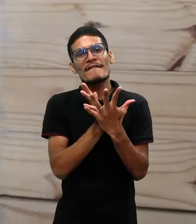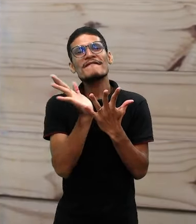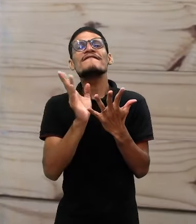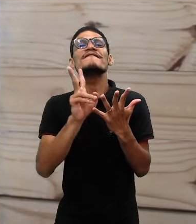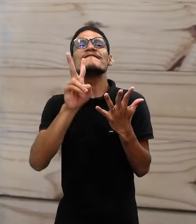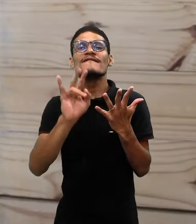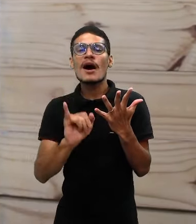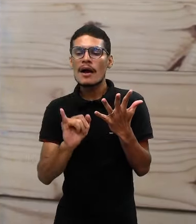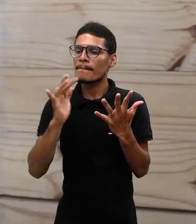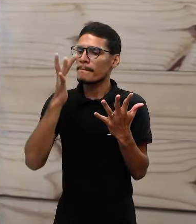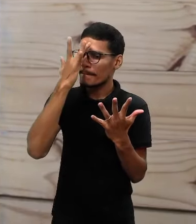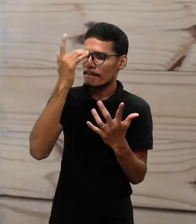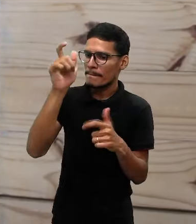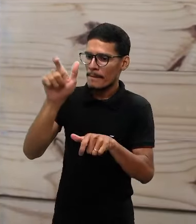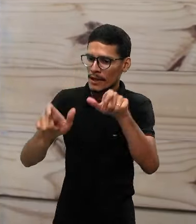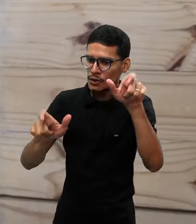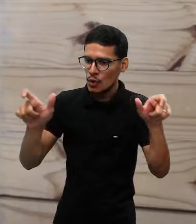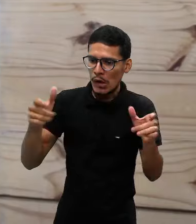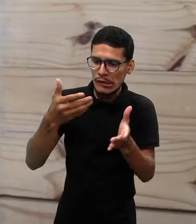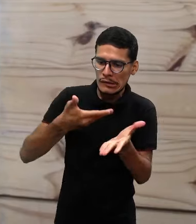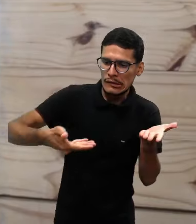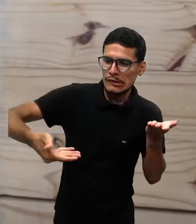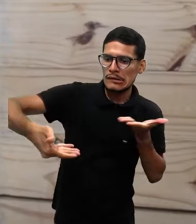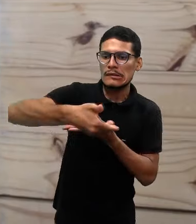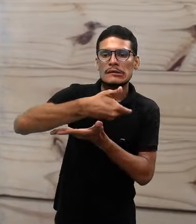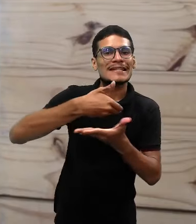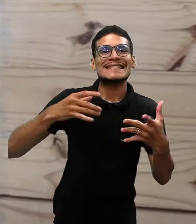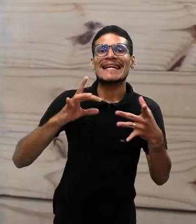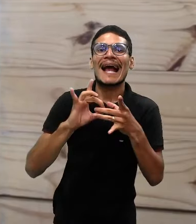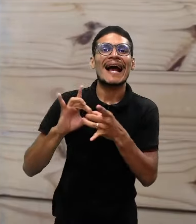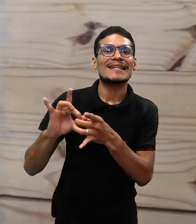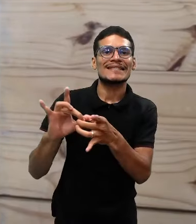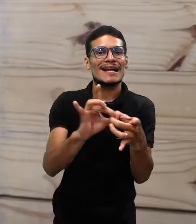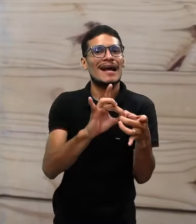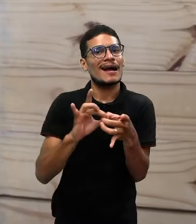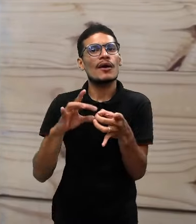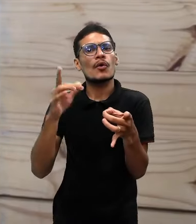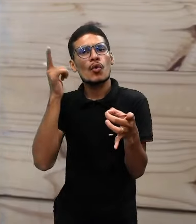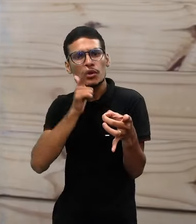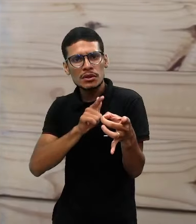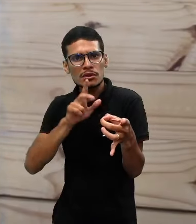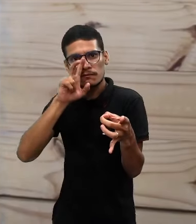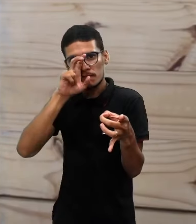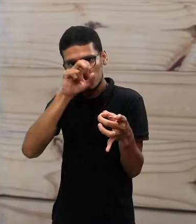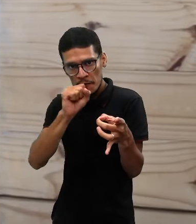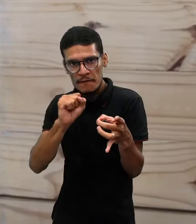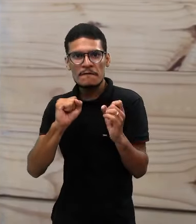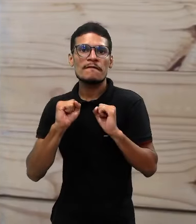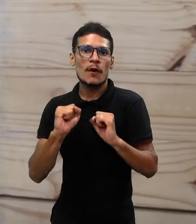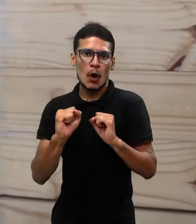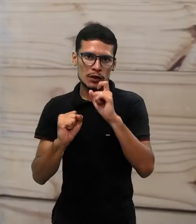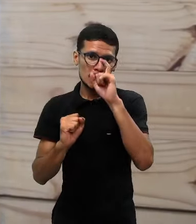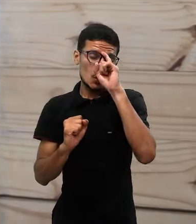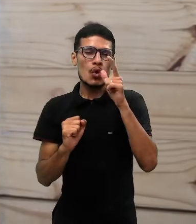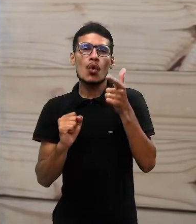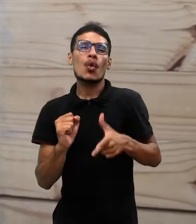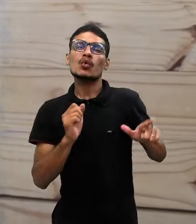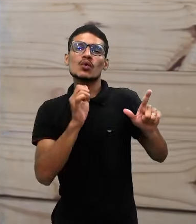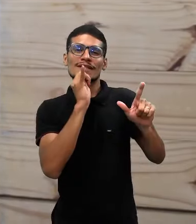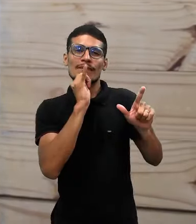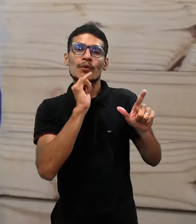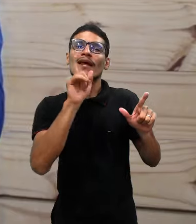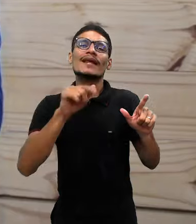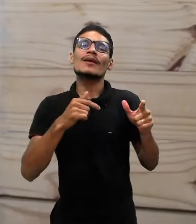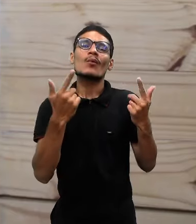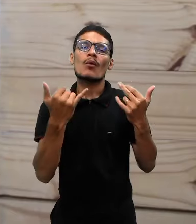se encaixar para que possa formar um tecido firme, um tecido forte. Um outro exemplo para ficar melhor ilustrado, uma